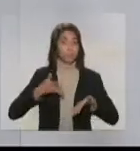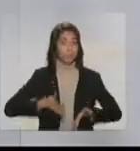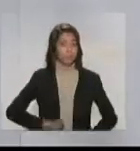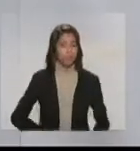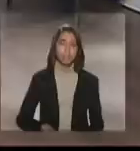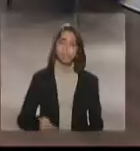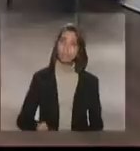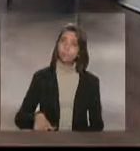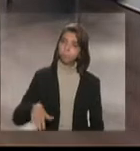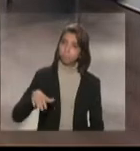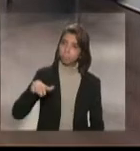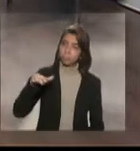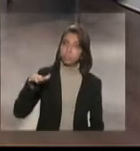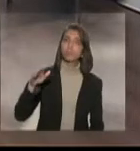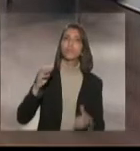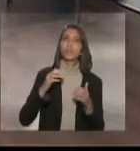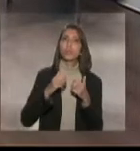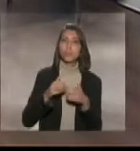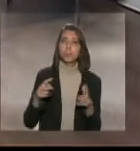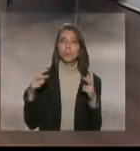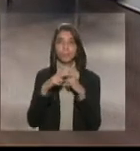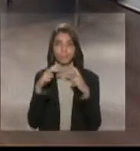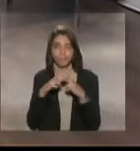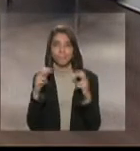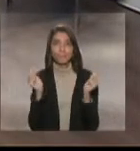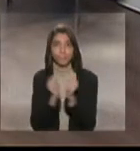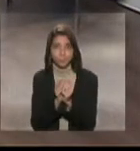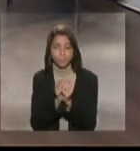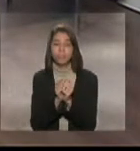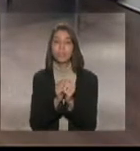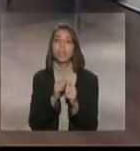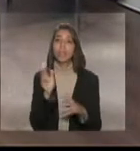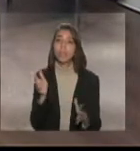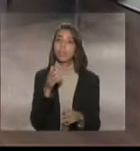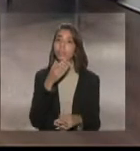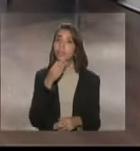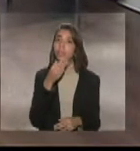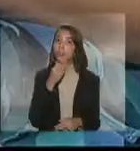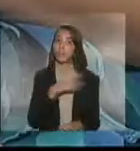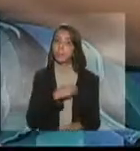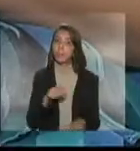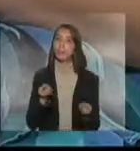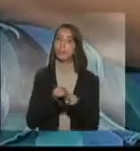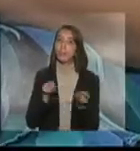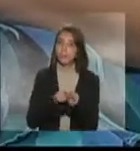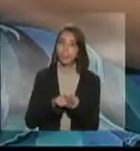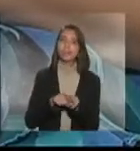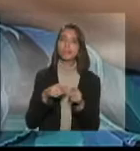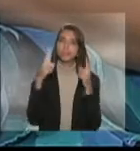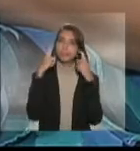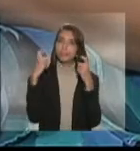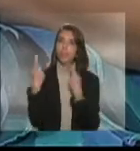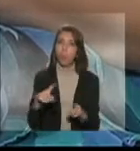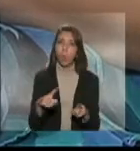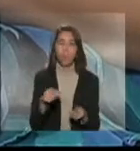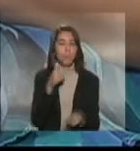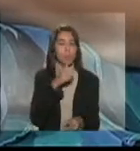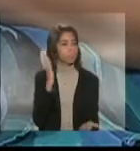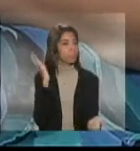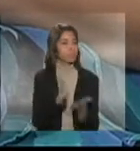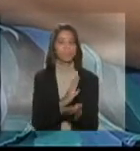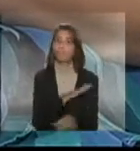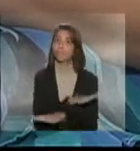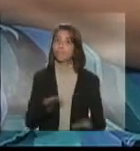esse filho cresce um pouquinho começa a entrar no meio das brigas e aí ele começa a sofrer também a violência do pai elton agora